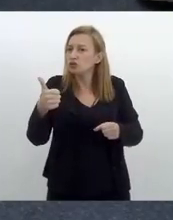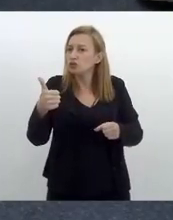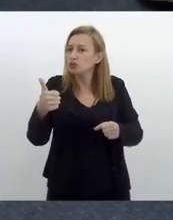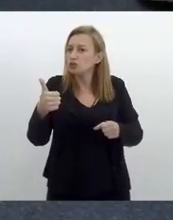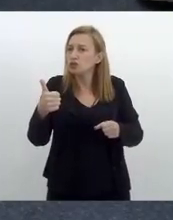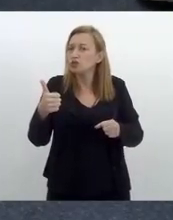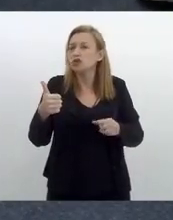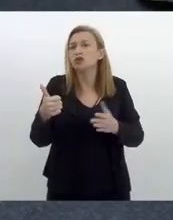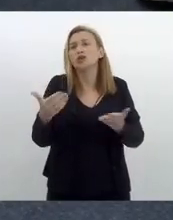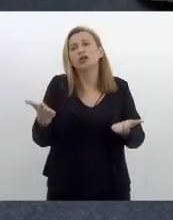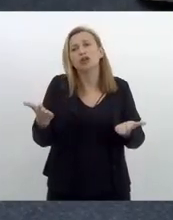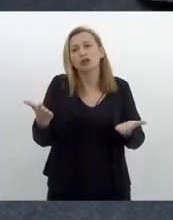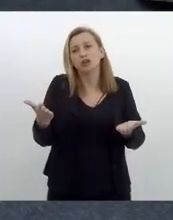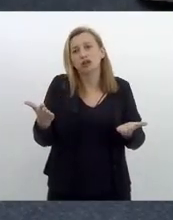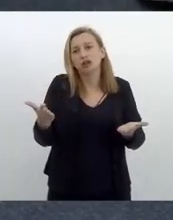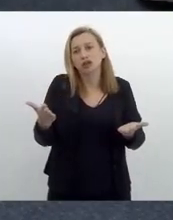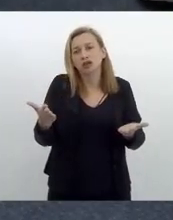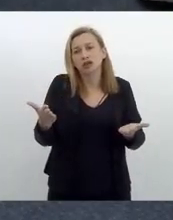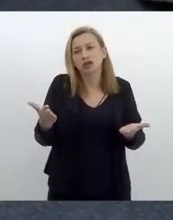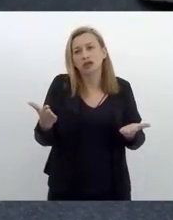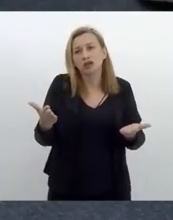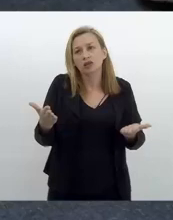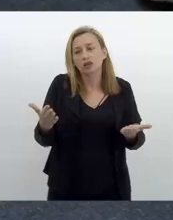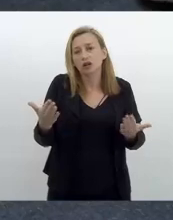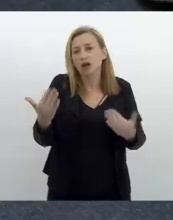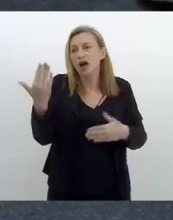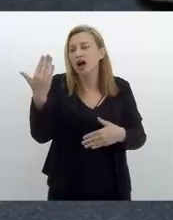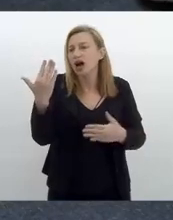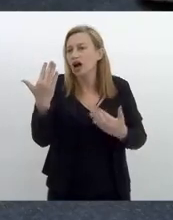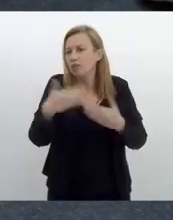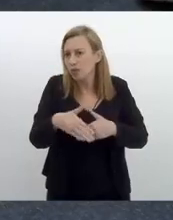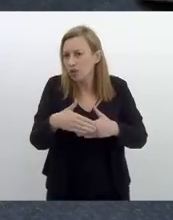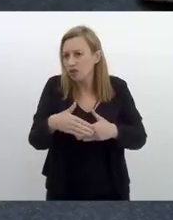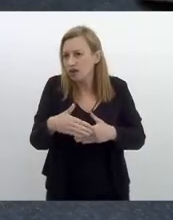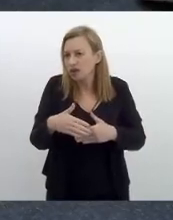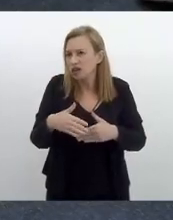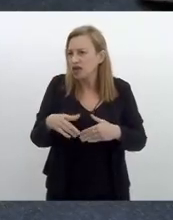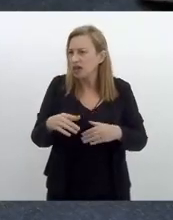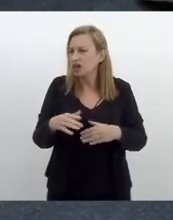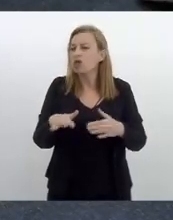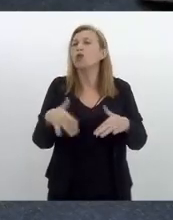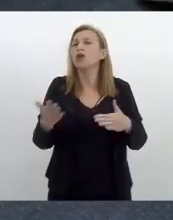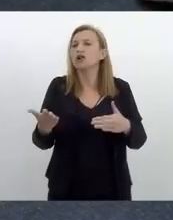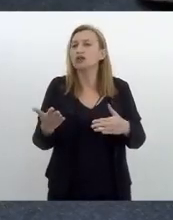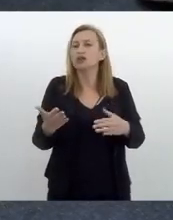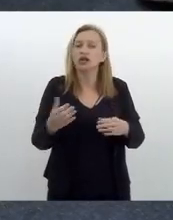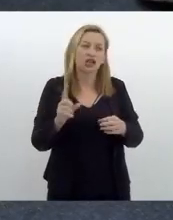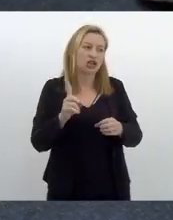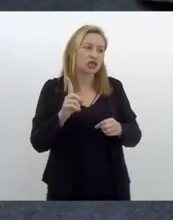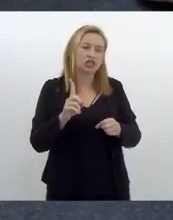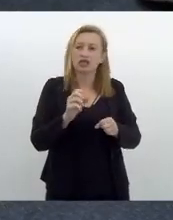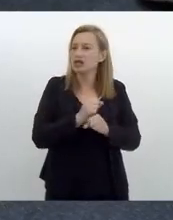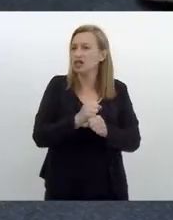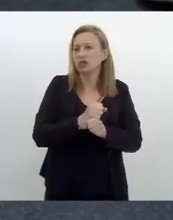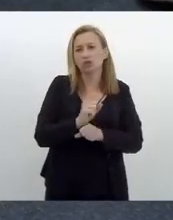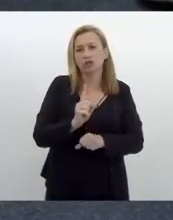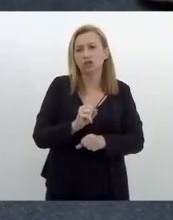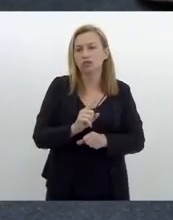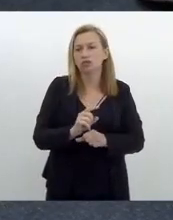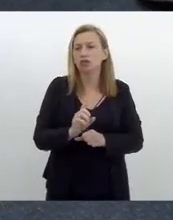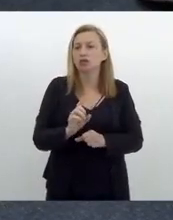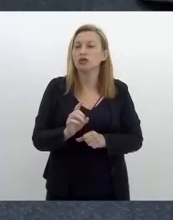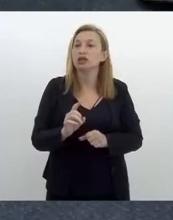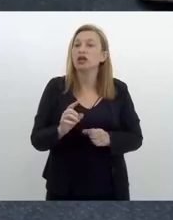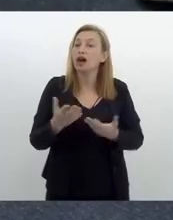é que vai se dar a prova, por favor? A prova não se dará esse ano. Portanto, a homologação não se dará esse ano. A